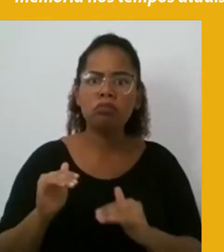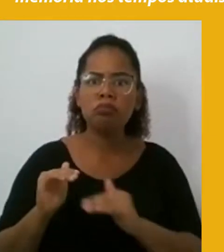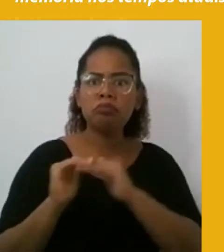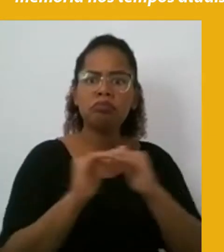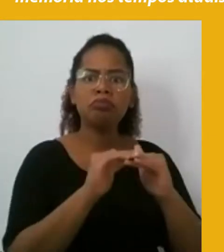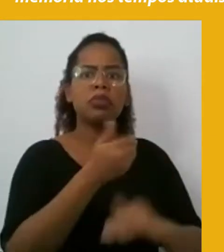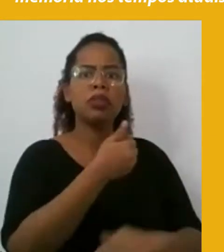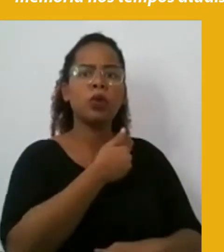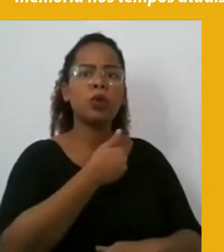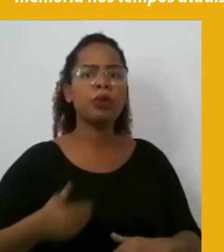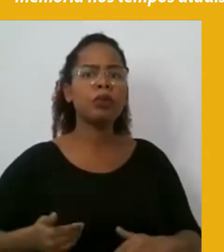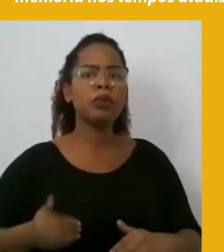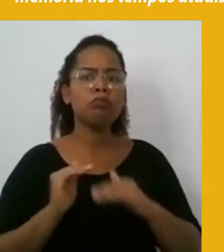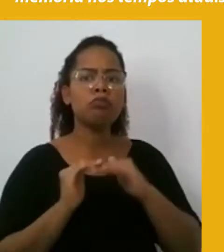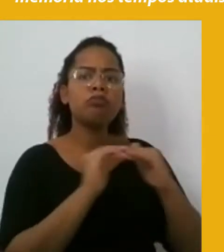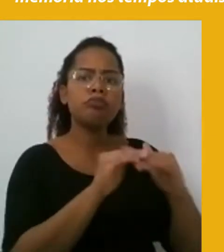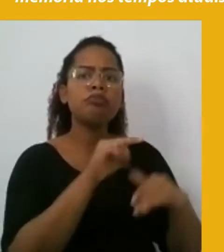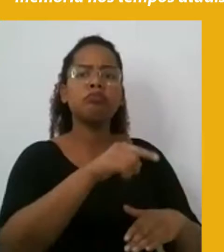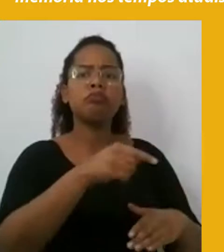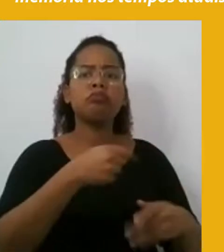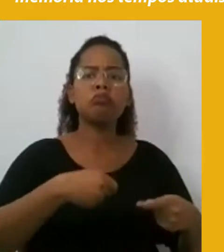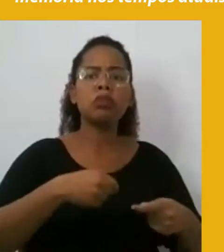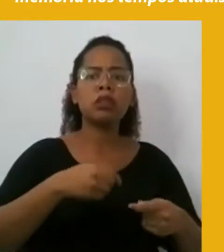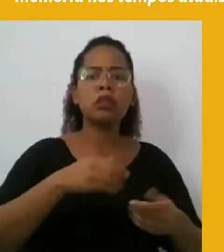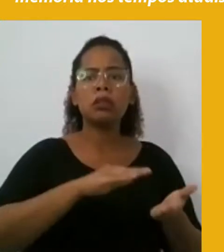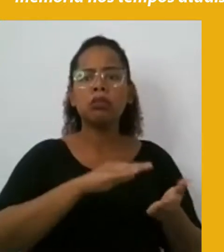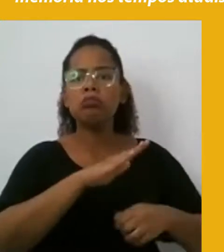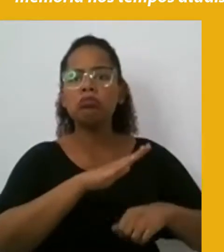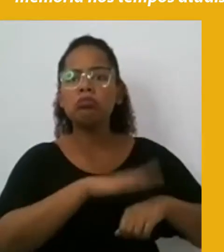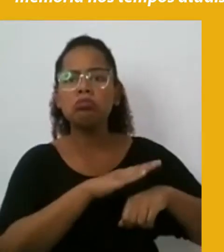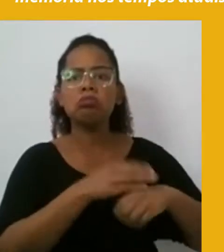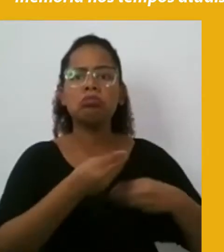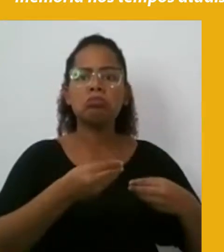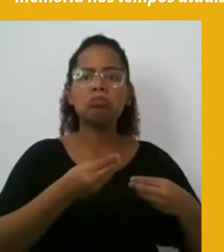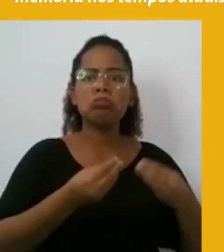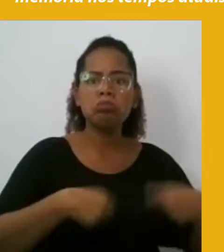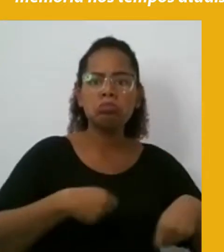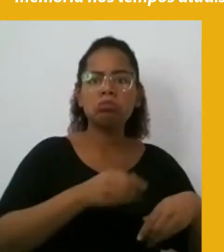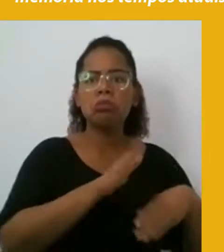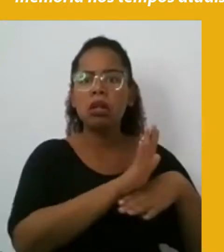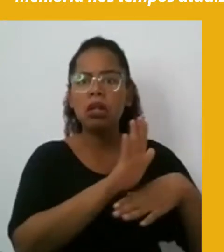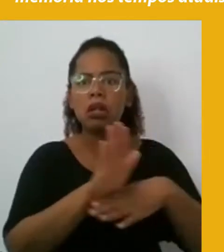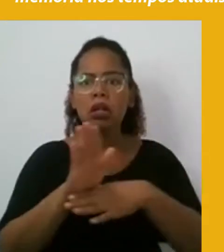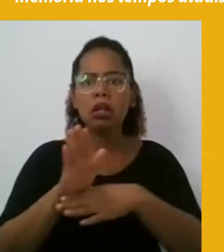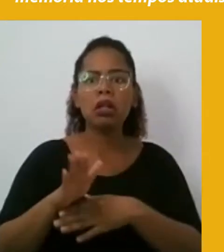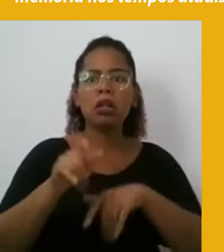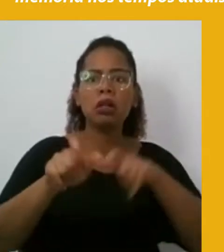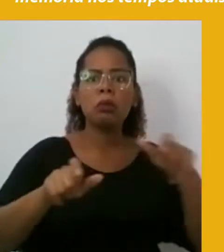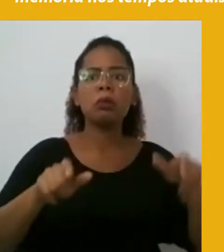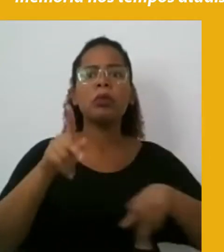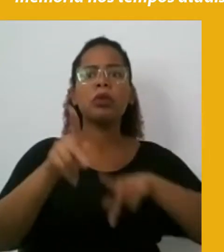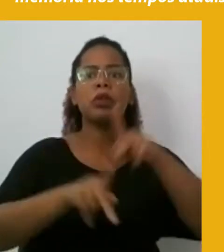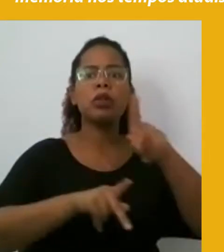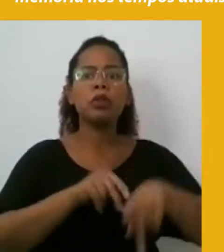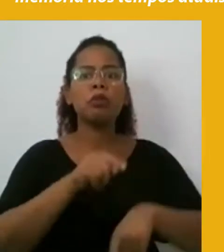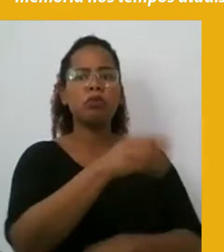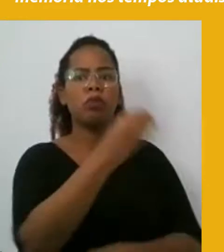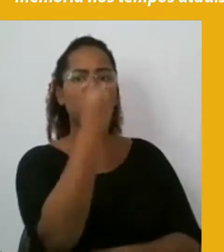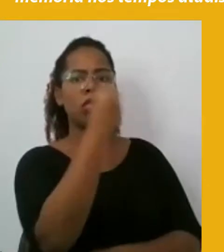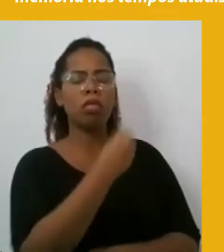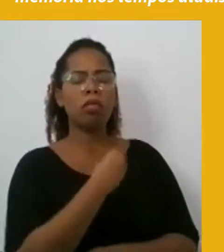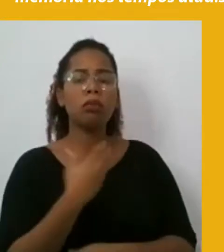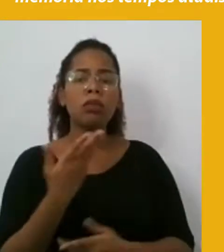precisa, olhando esses fatos, esses eventos, tentar entender o que acontece, né, quais são as questões que podem